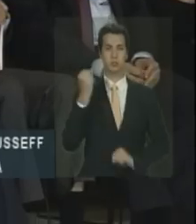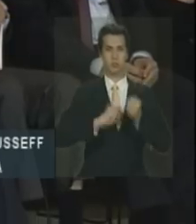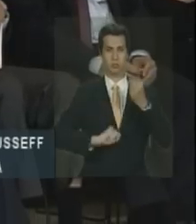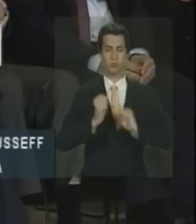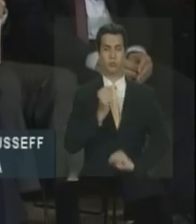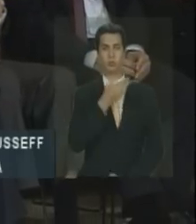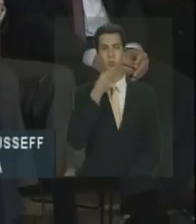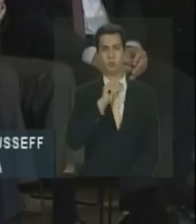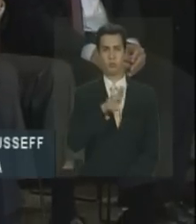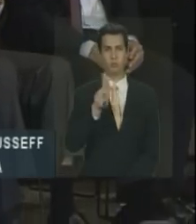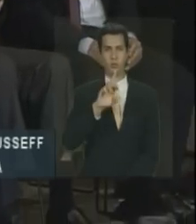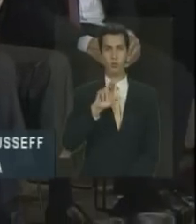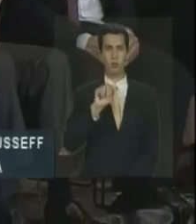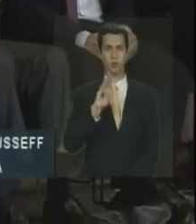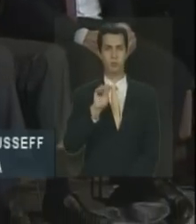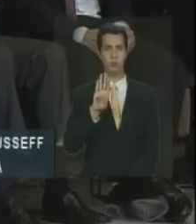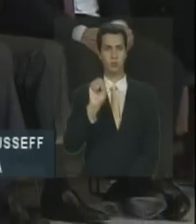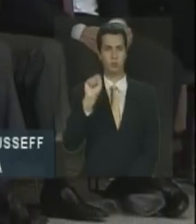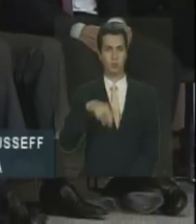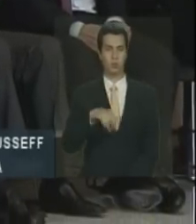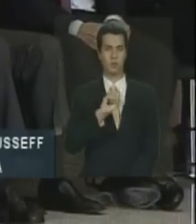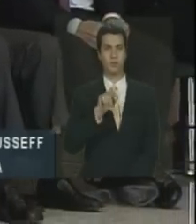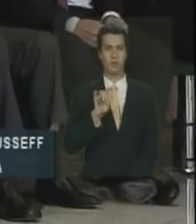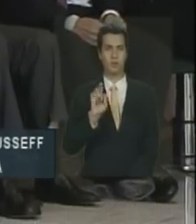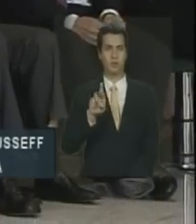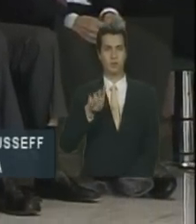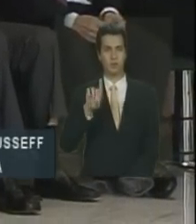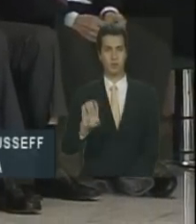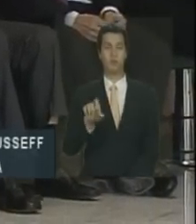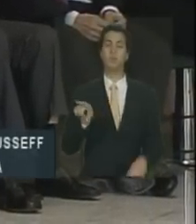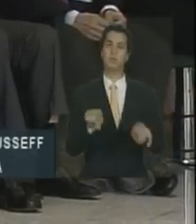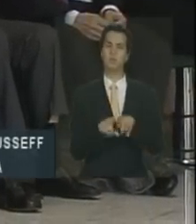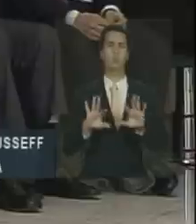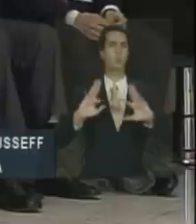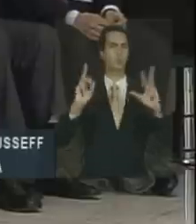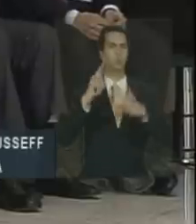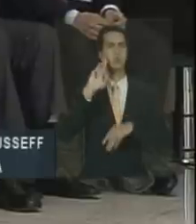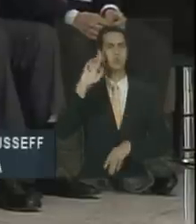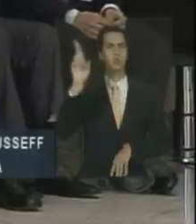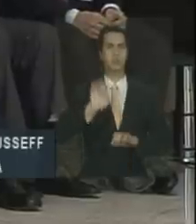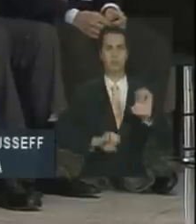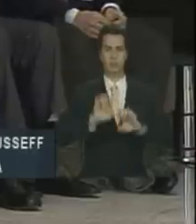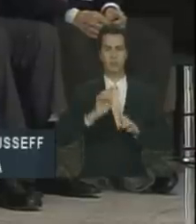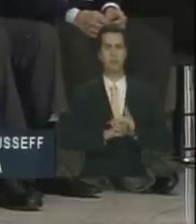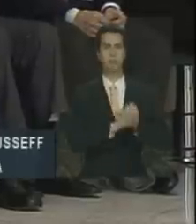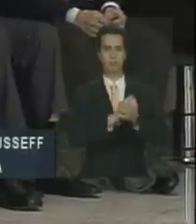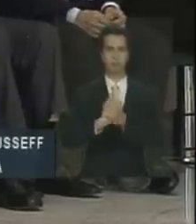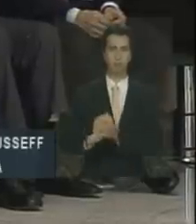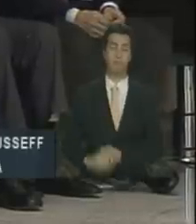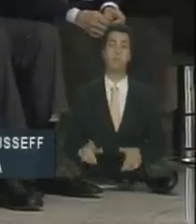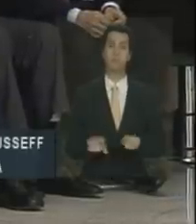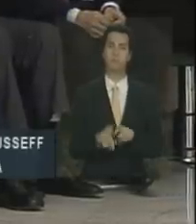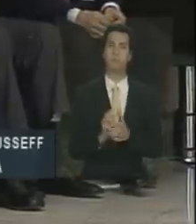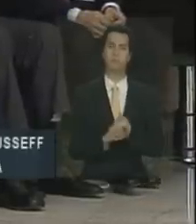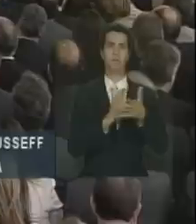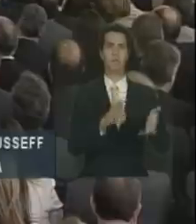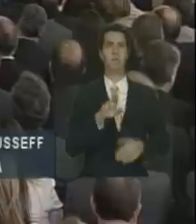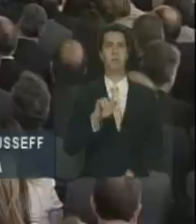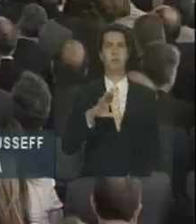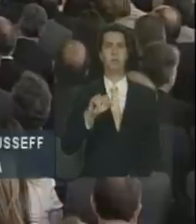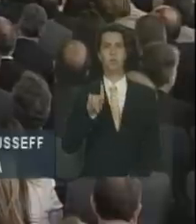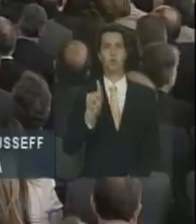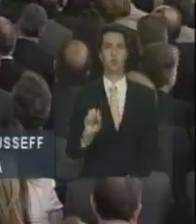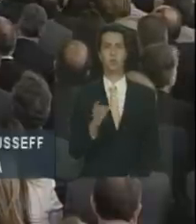quem cumprimento todos os empresários aqui presentes. Cumprimentar o Ricardo Patar,